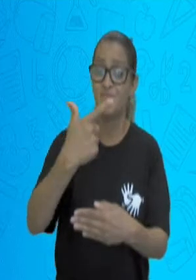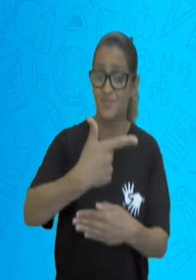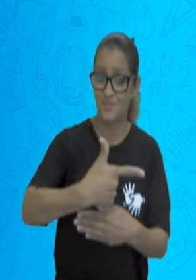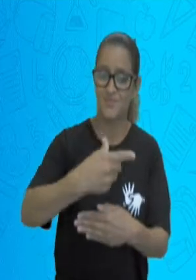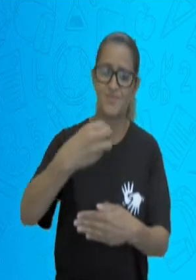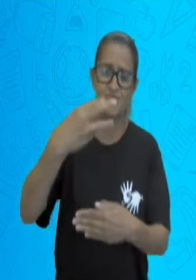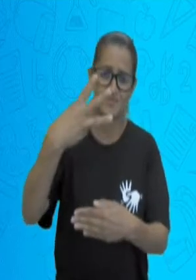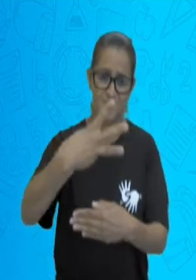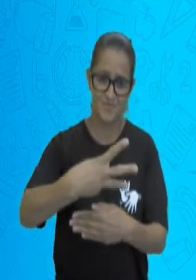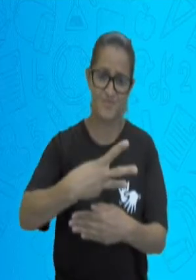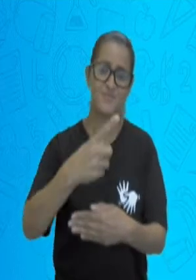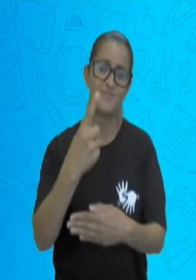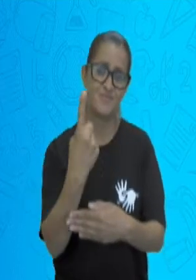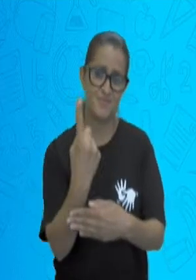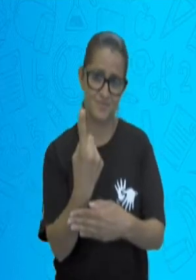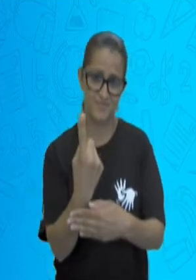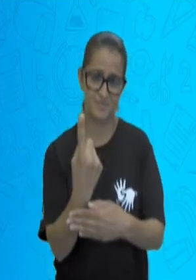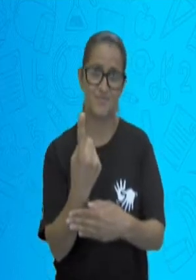Isso mesmo, é o